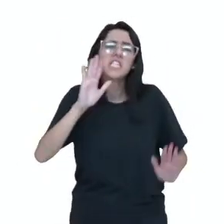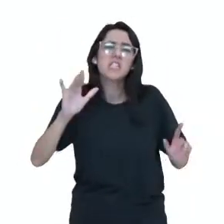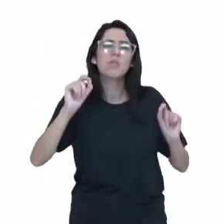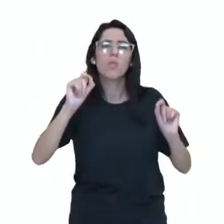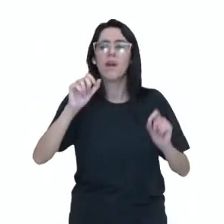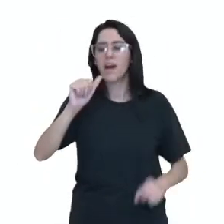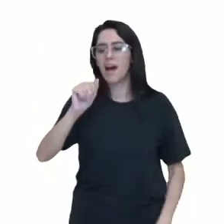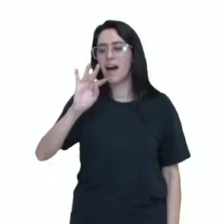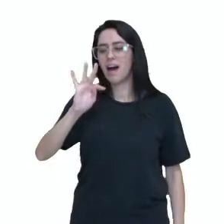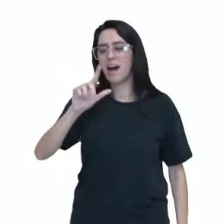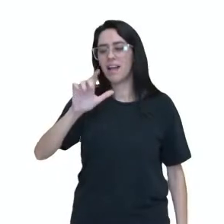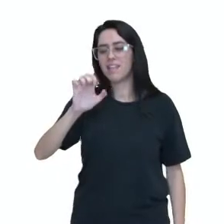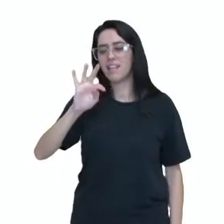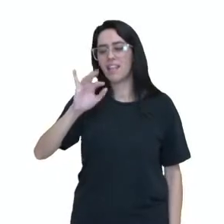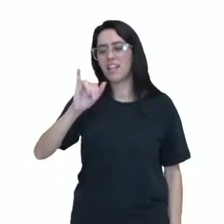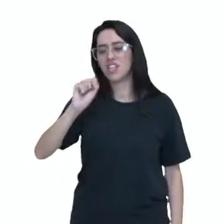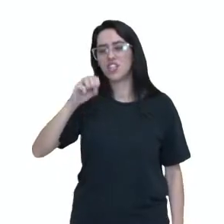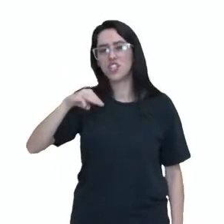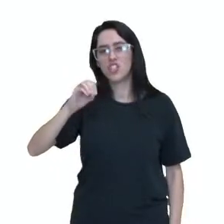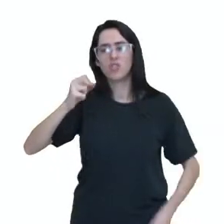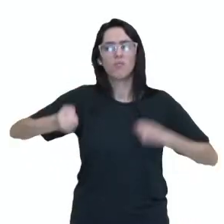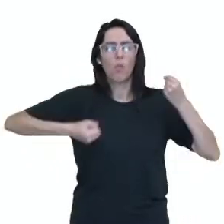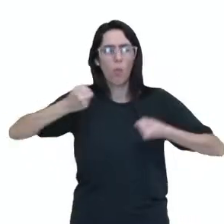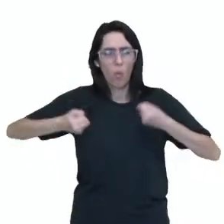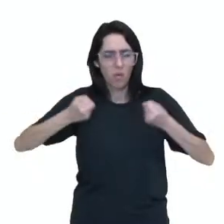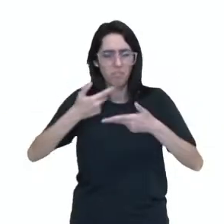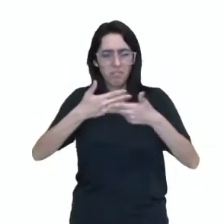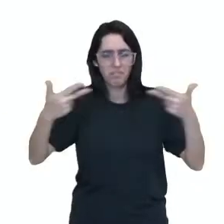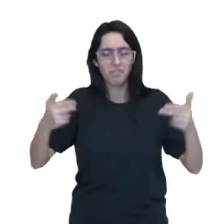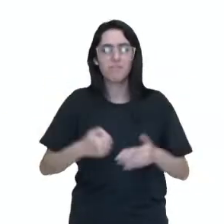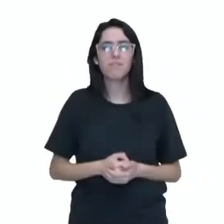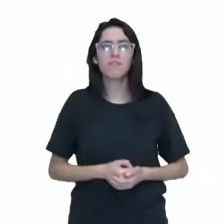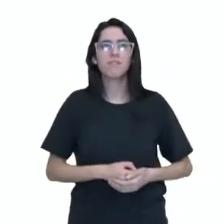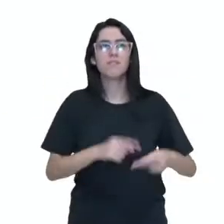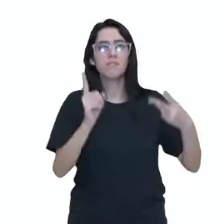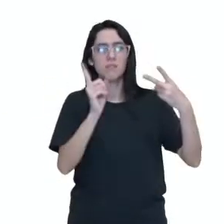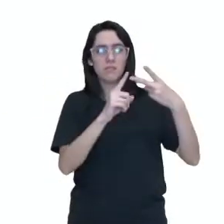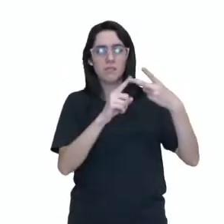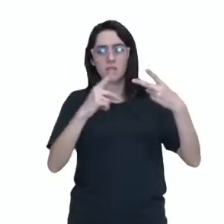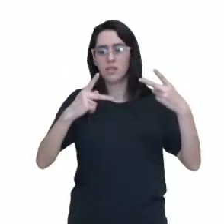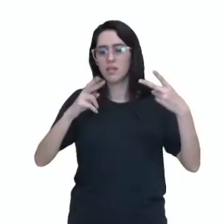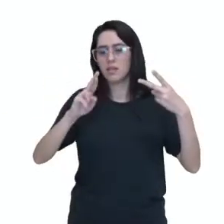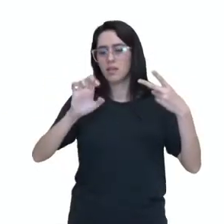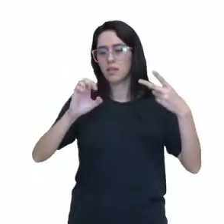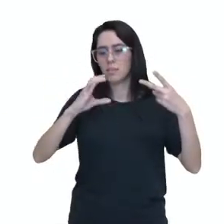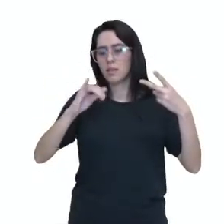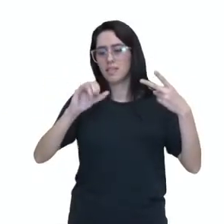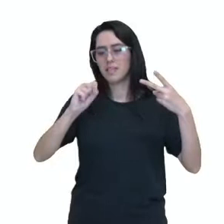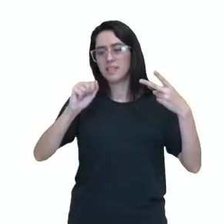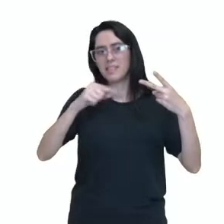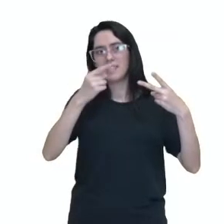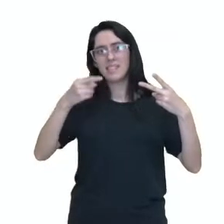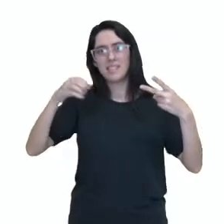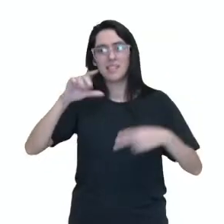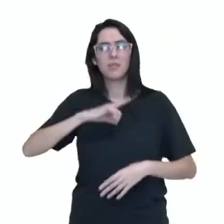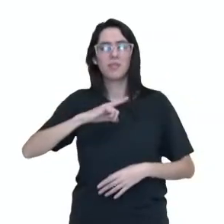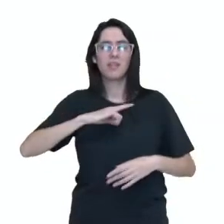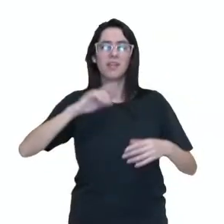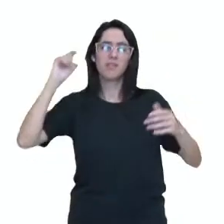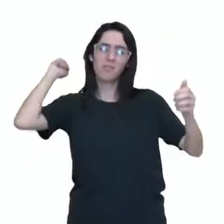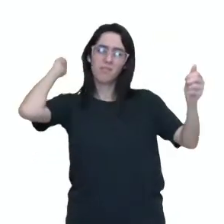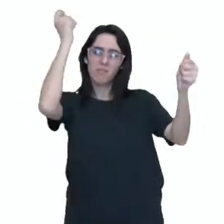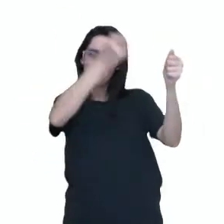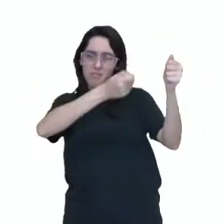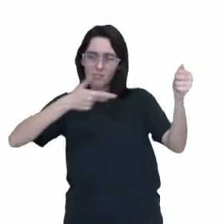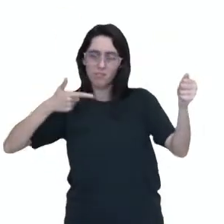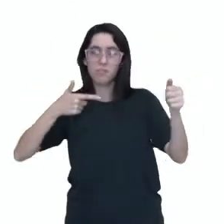As corridas. Os esportes de precisão, como exemplo, o tiro com arco, mas a gente ainda tem os